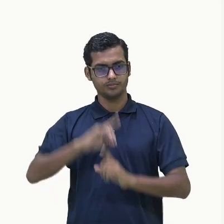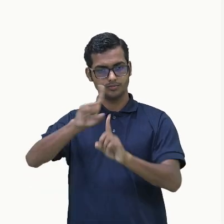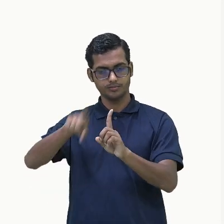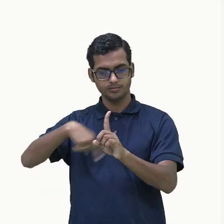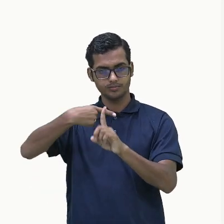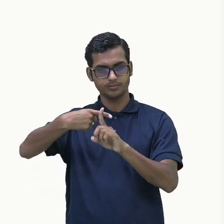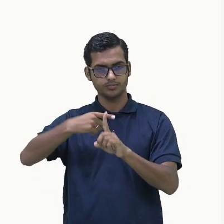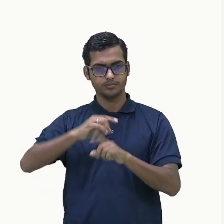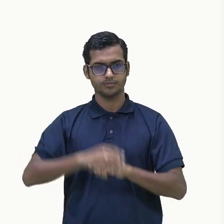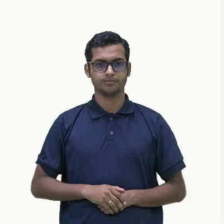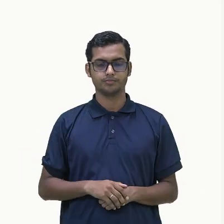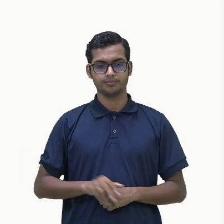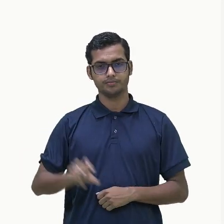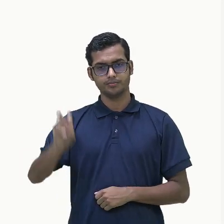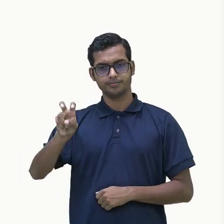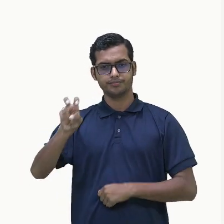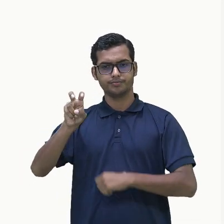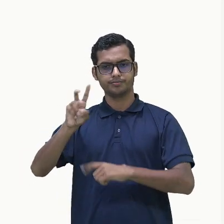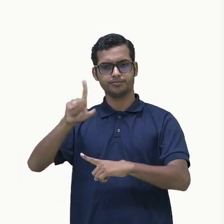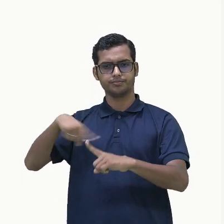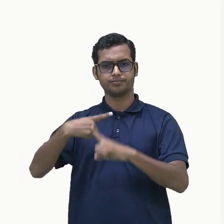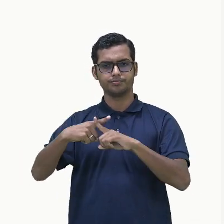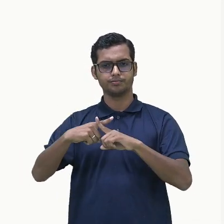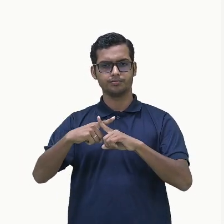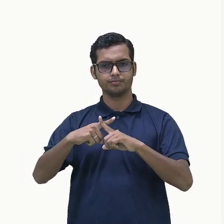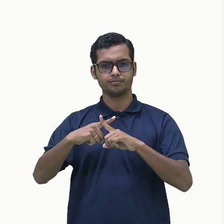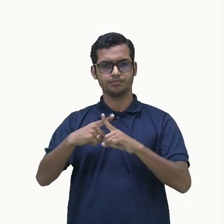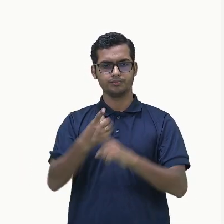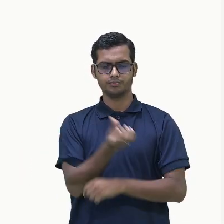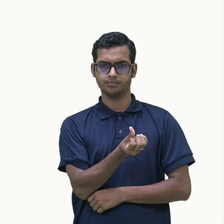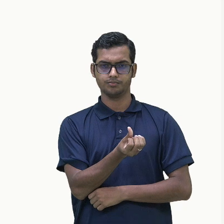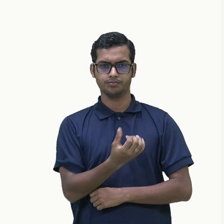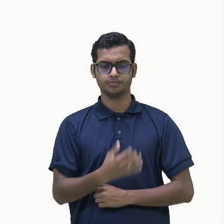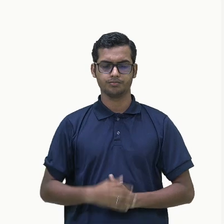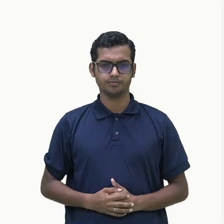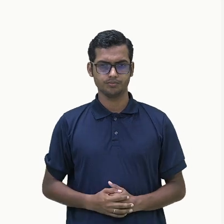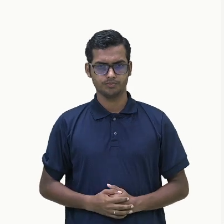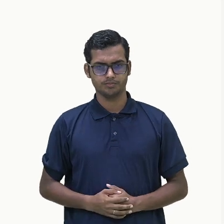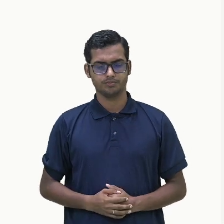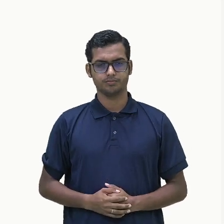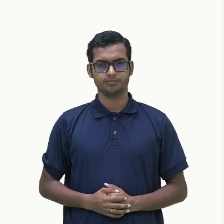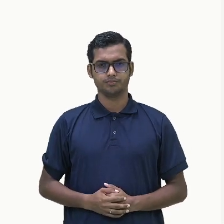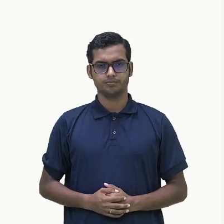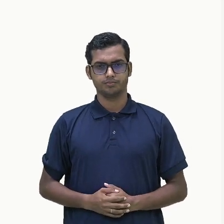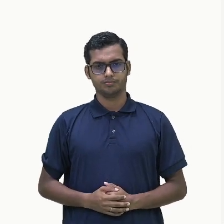mais 5 vezes 6.